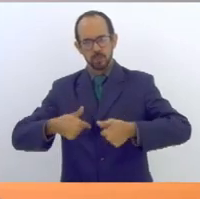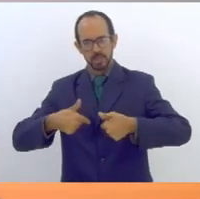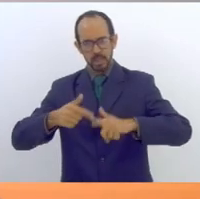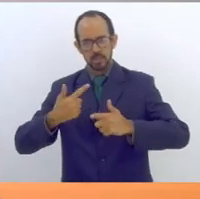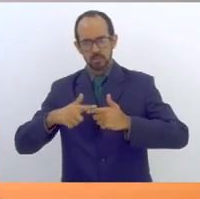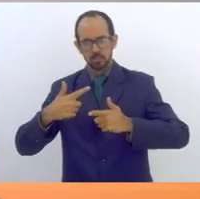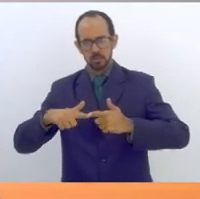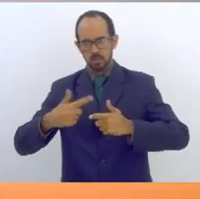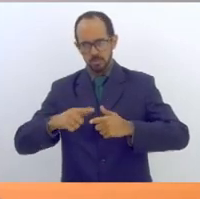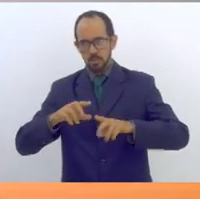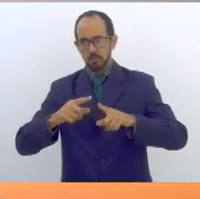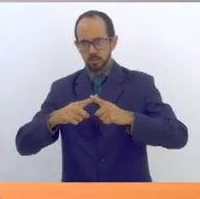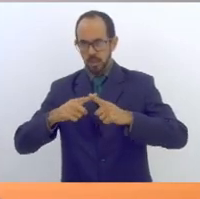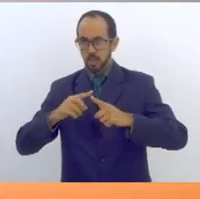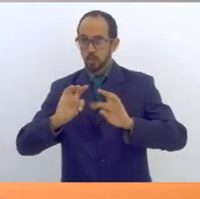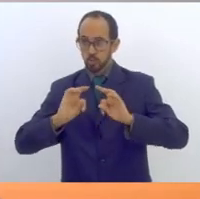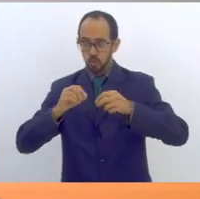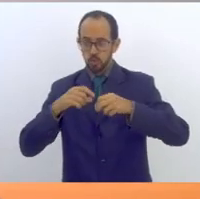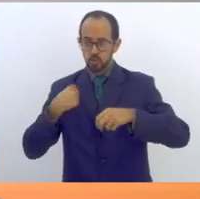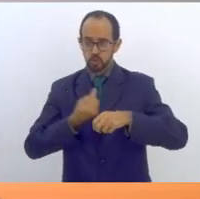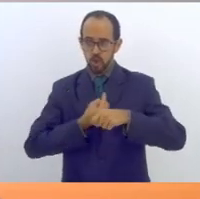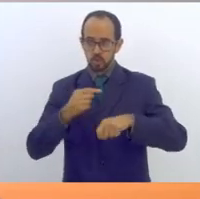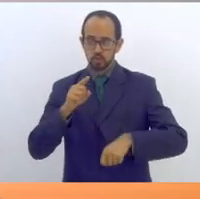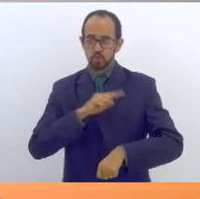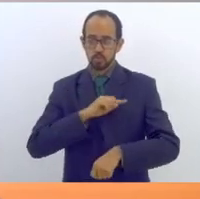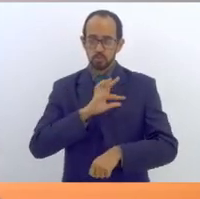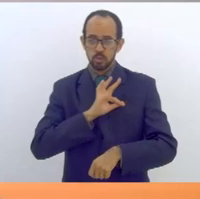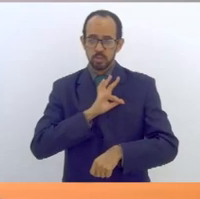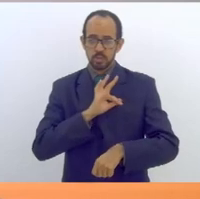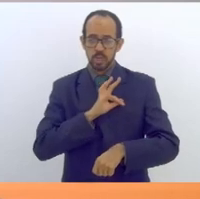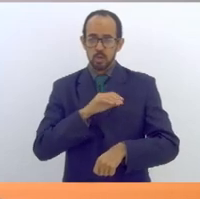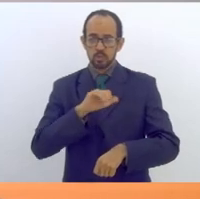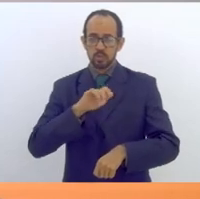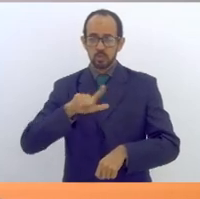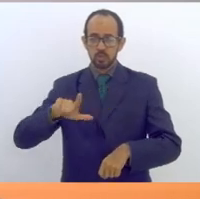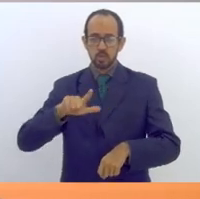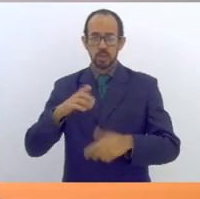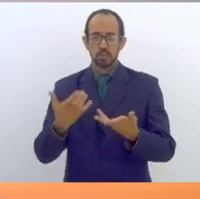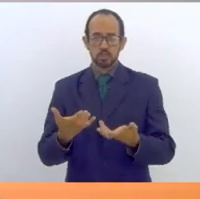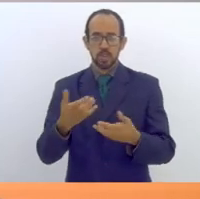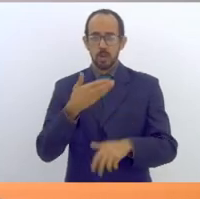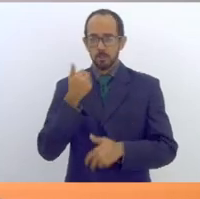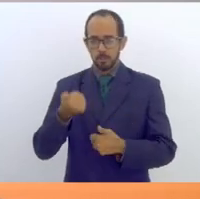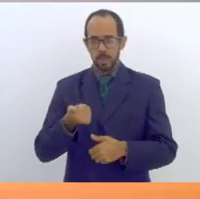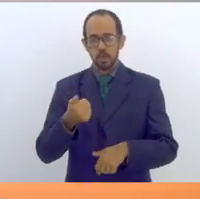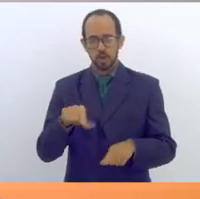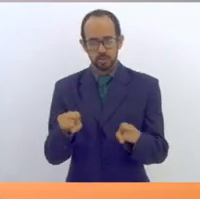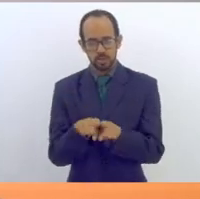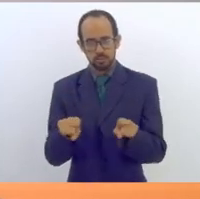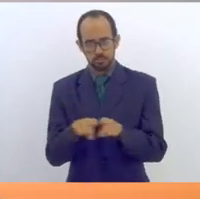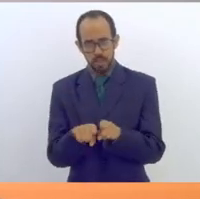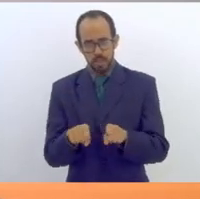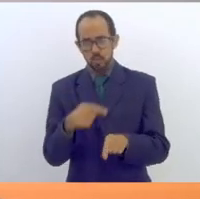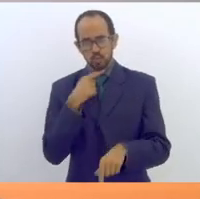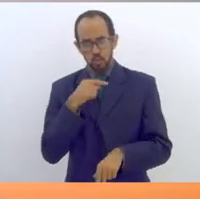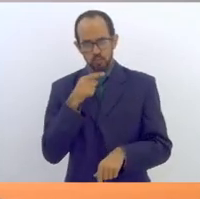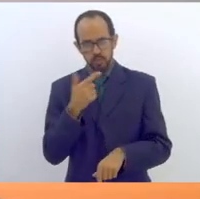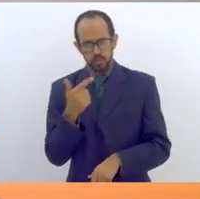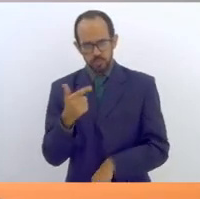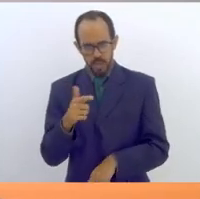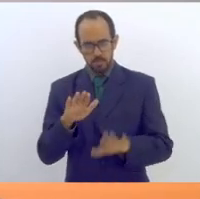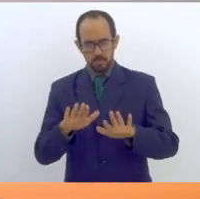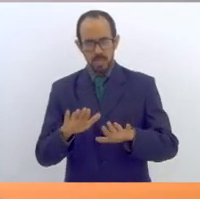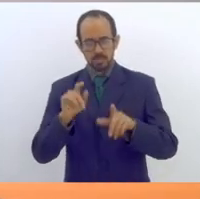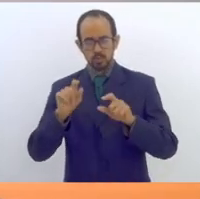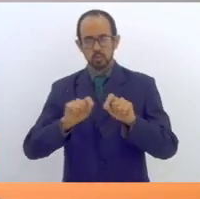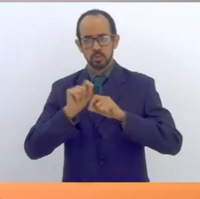somos policiais civis e todos queremos o melhor para polícia civil não tem a menor dúvida disso mas para que não haja